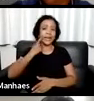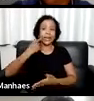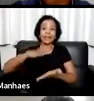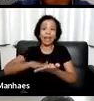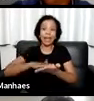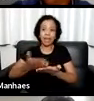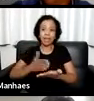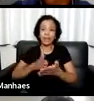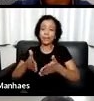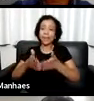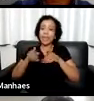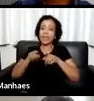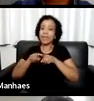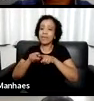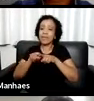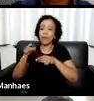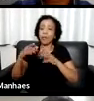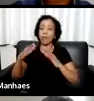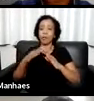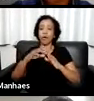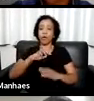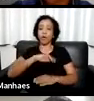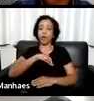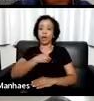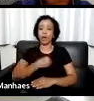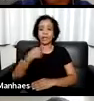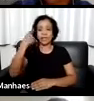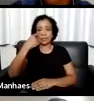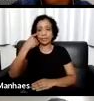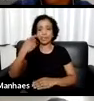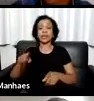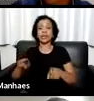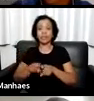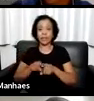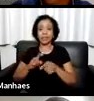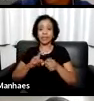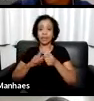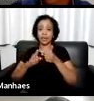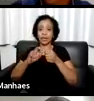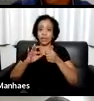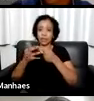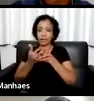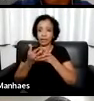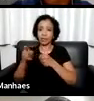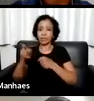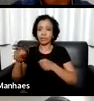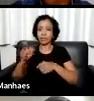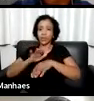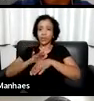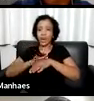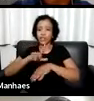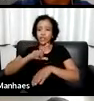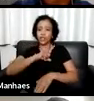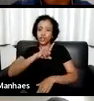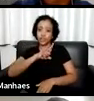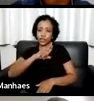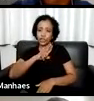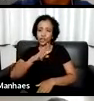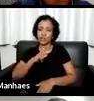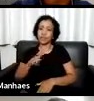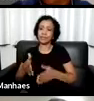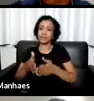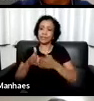seu irmão que está na Espanha, e também o irmão Hudson. Hudson, ele pede pela